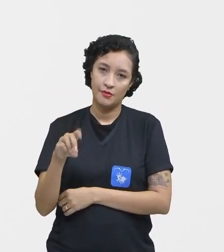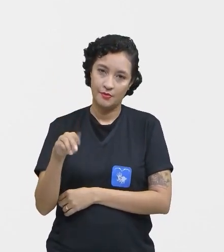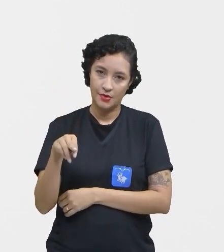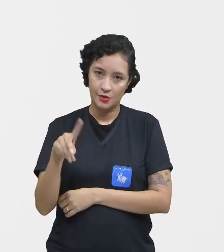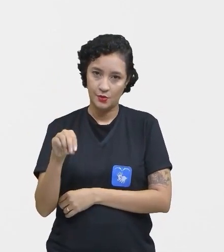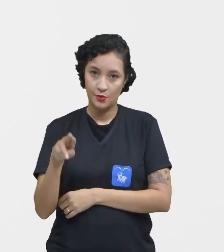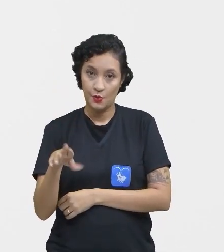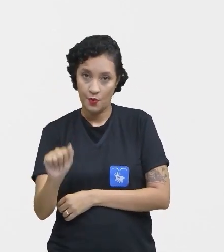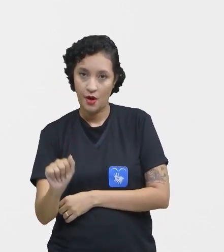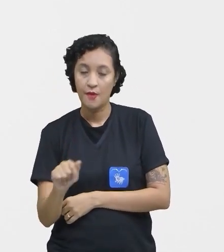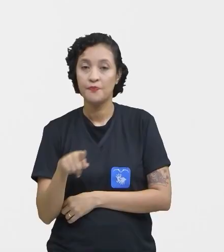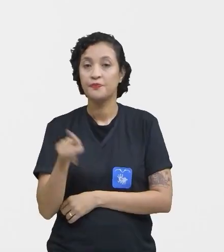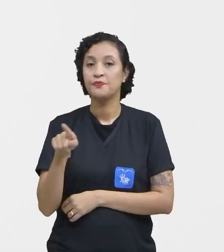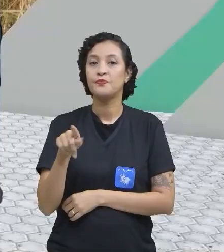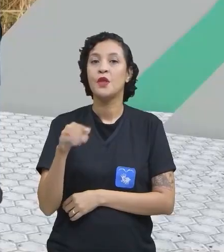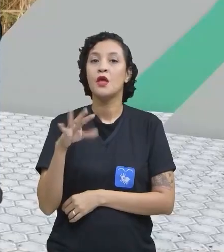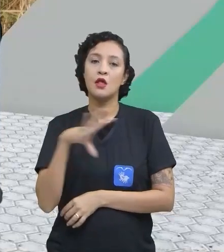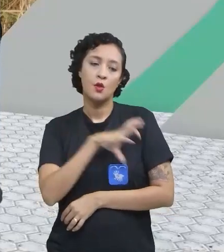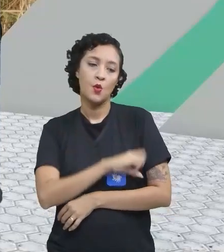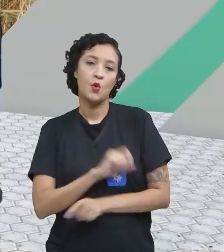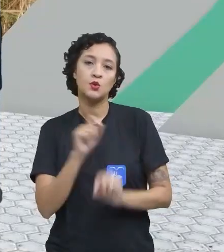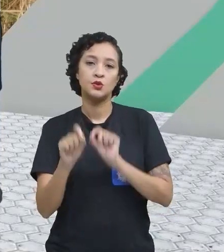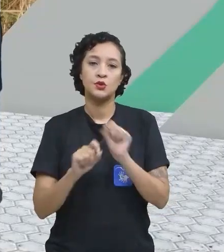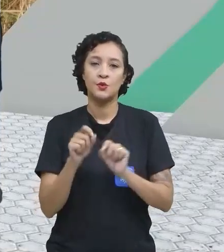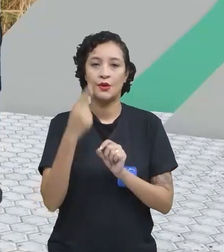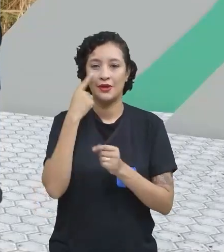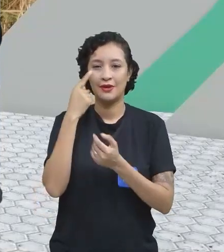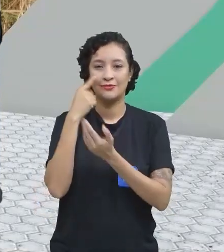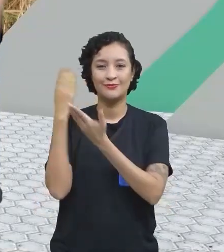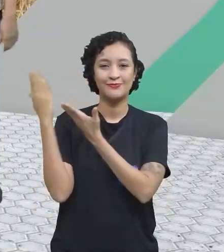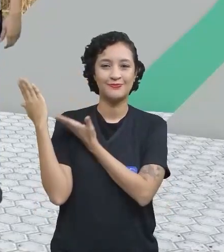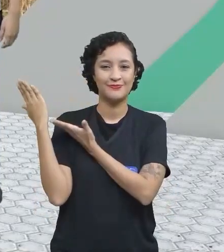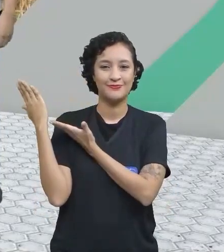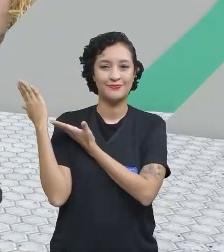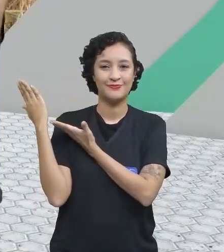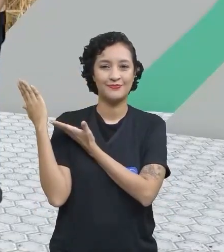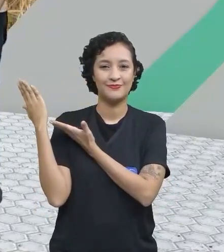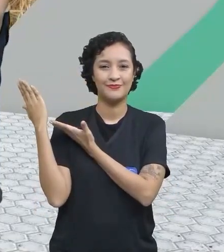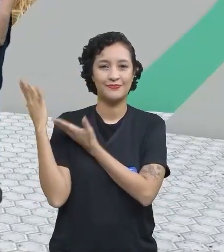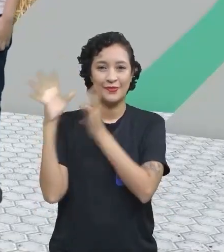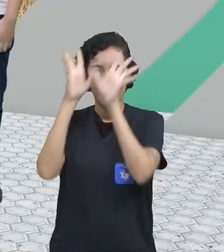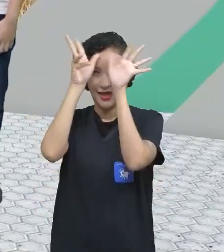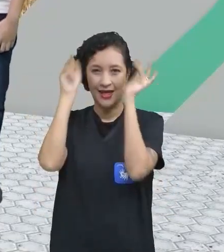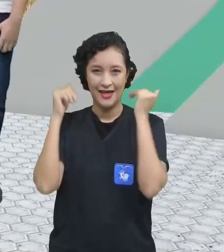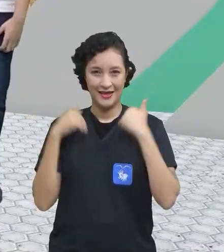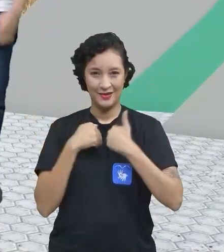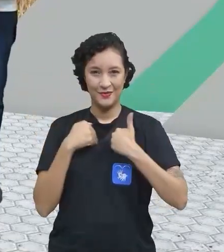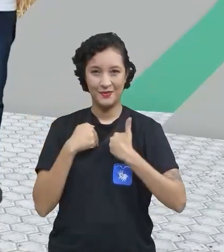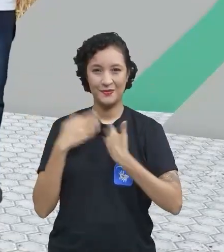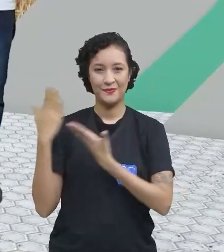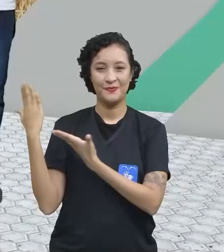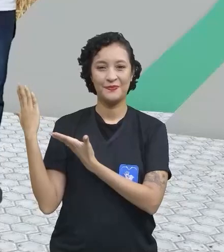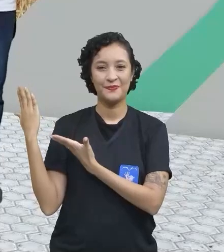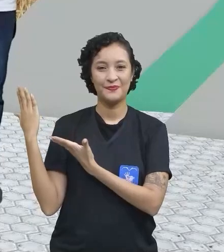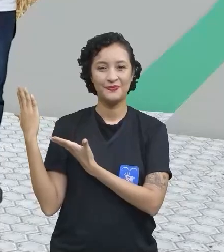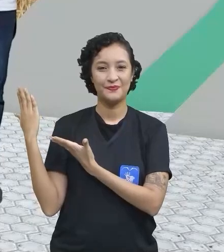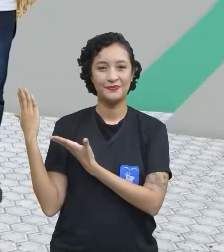e sementes. Então, olhe para cá, preste atenção aqui. Tá vendo esse animal? Ele é o